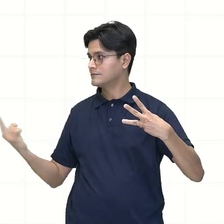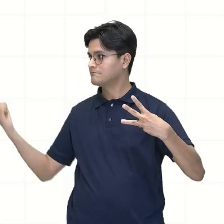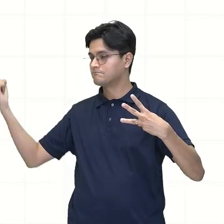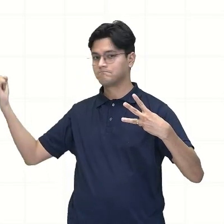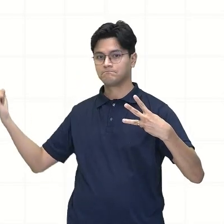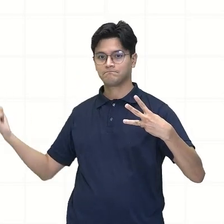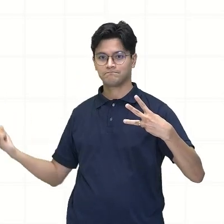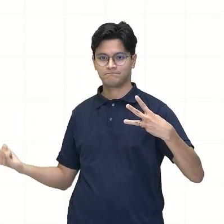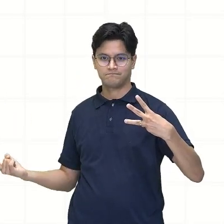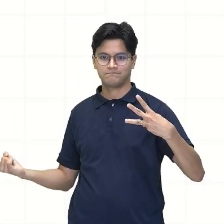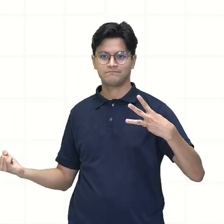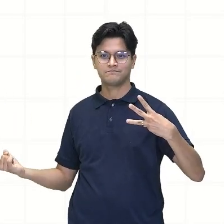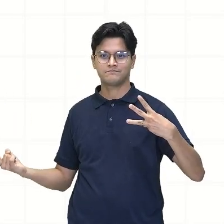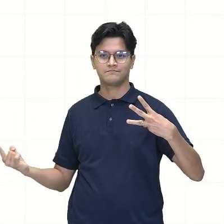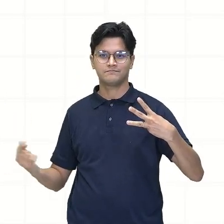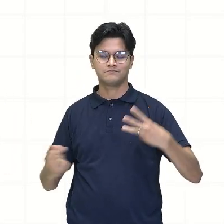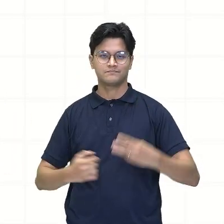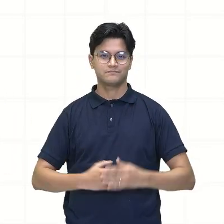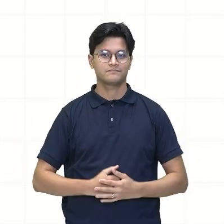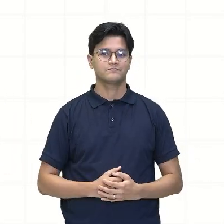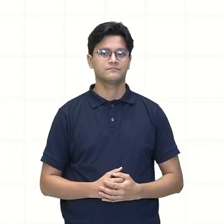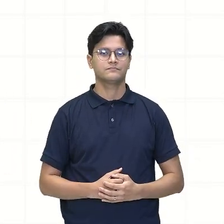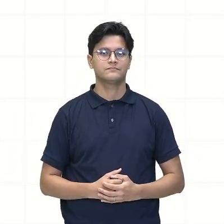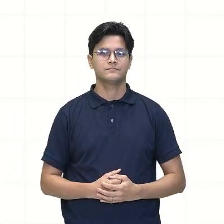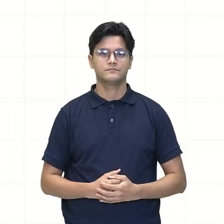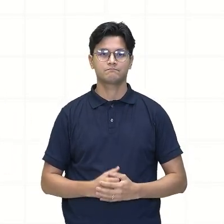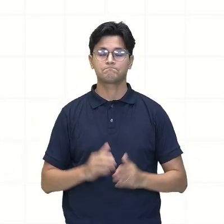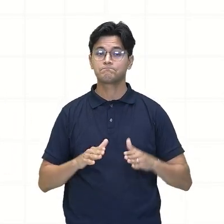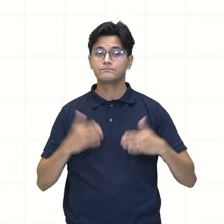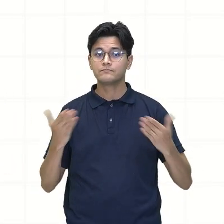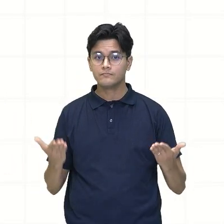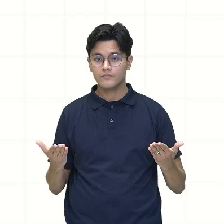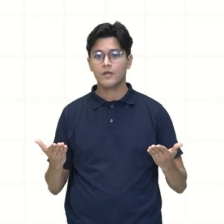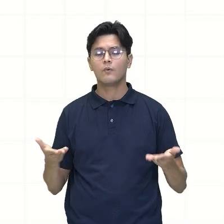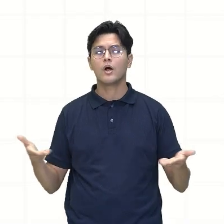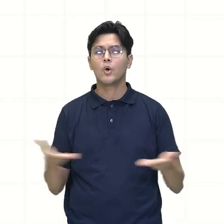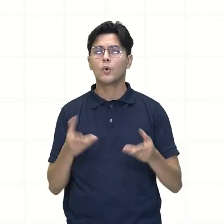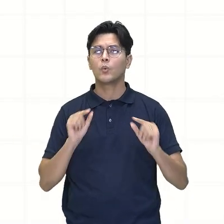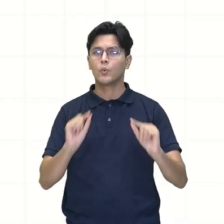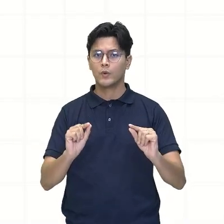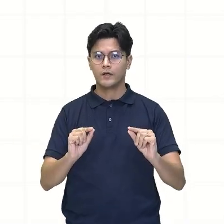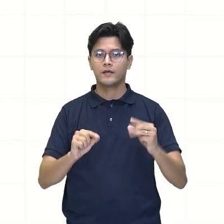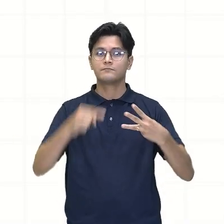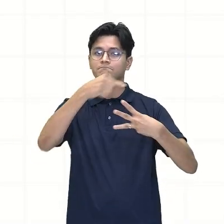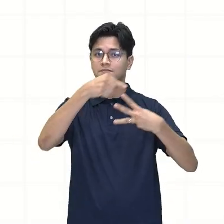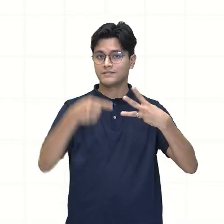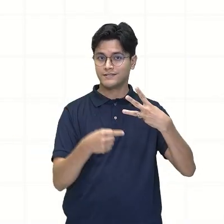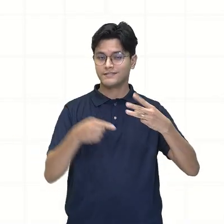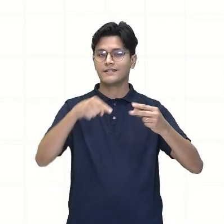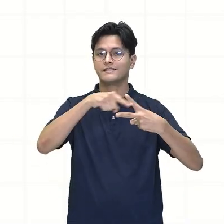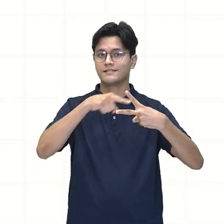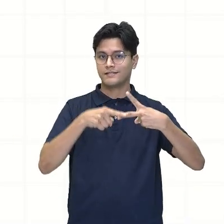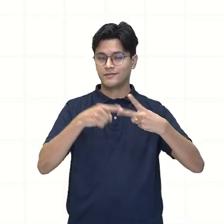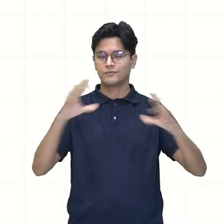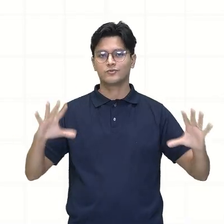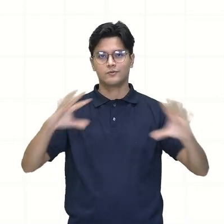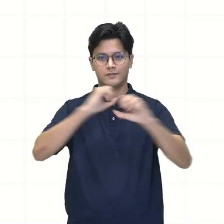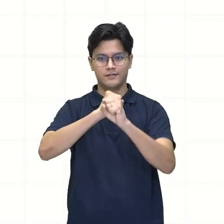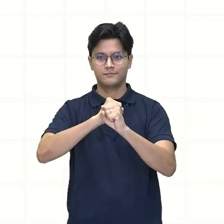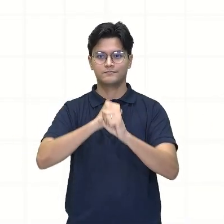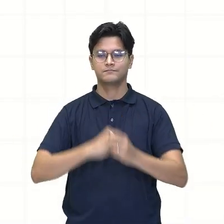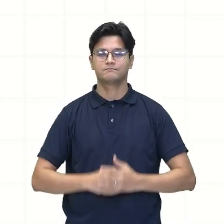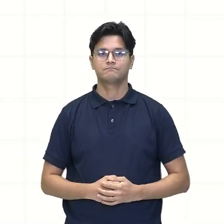delta mede 44,14 graus. Então, a gente vai somar todas essas medidas. Olha só,